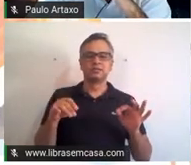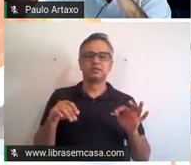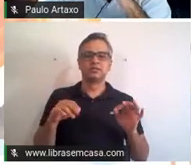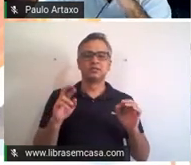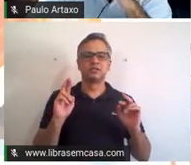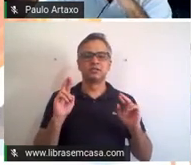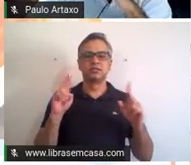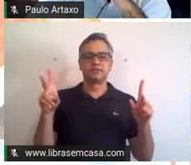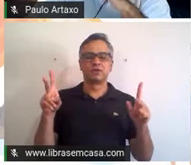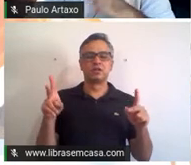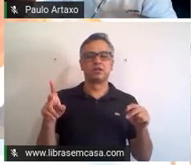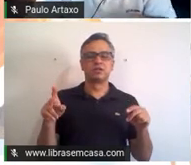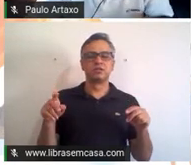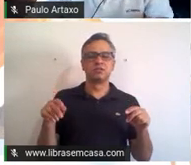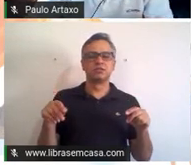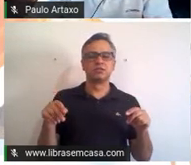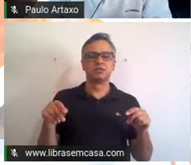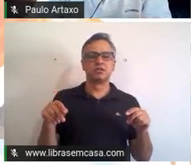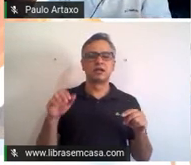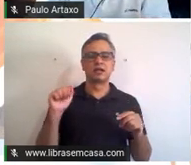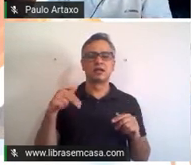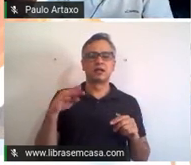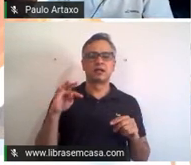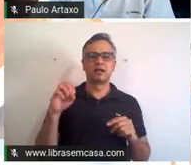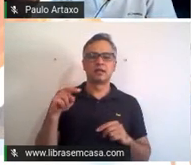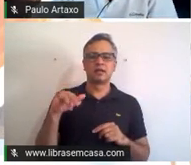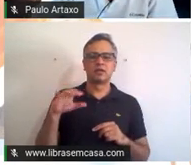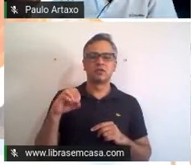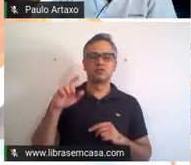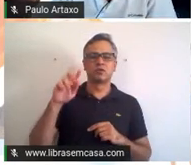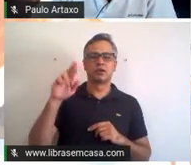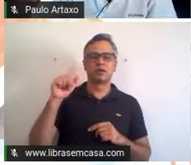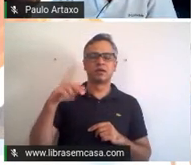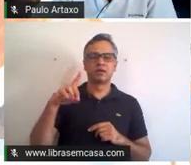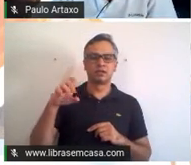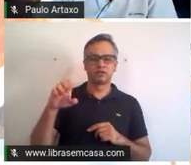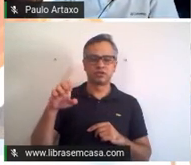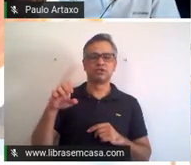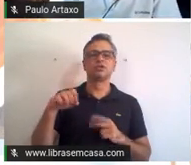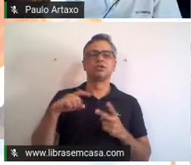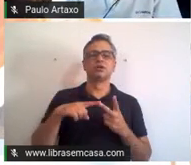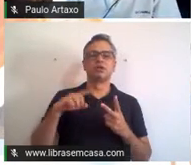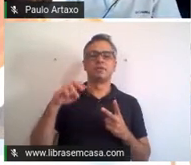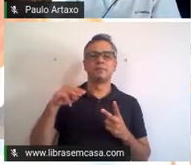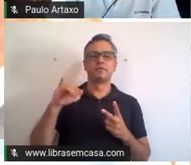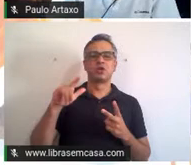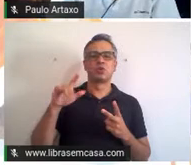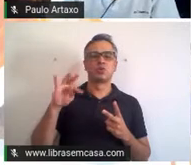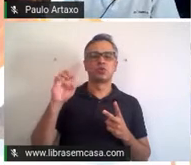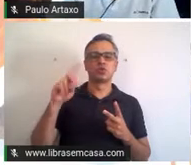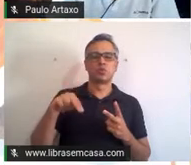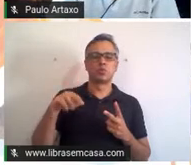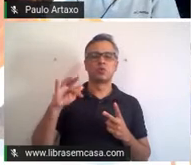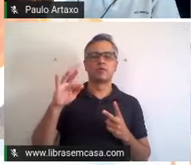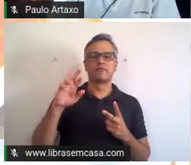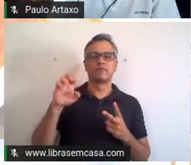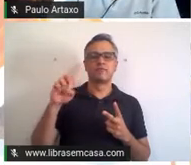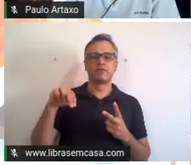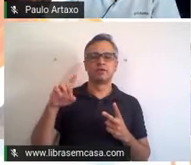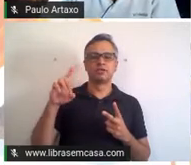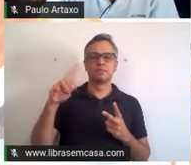Antonio Gramsci, que é anarquista, até o Milton Friedman, que é o neoliberal da Escola de Chicago,